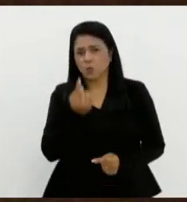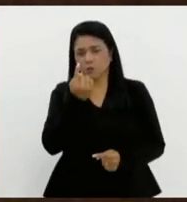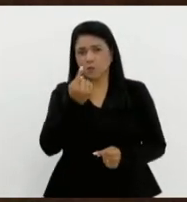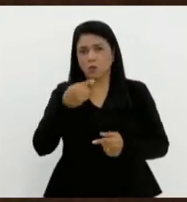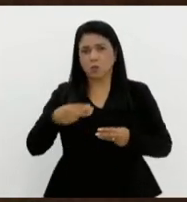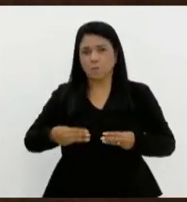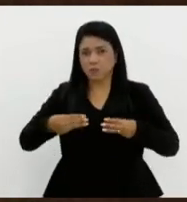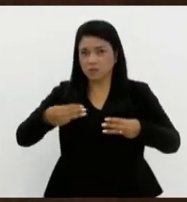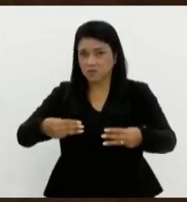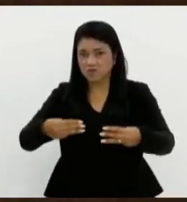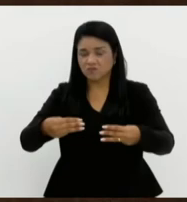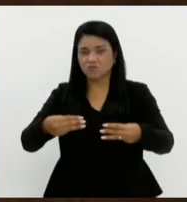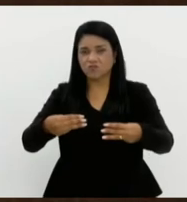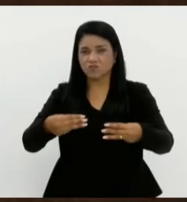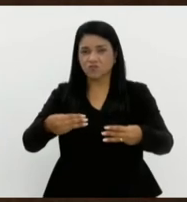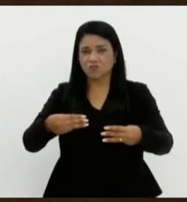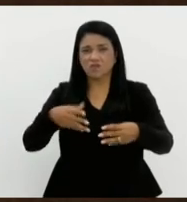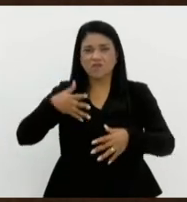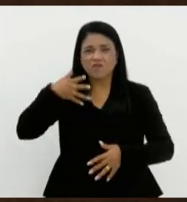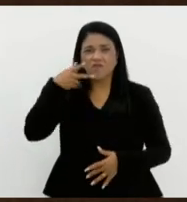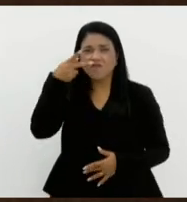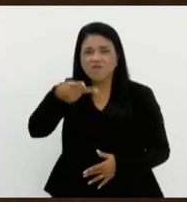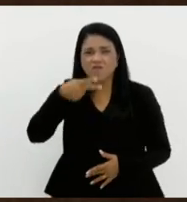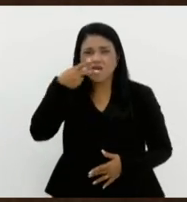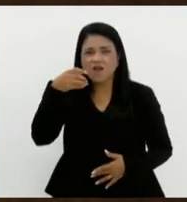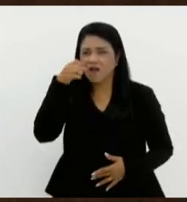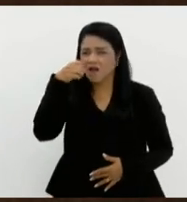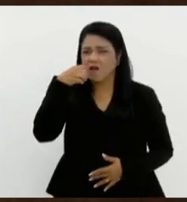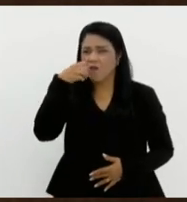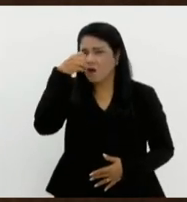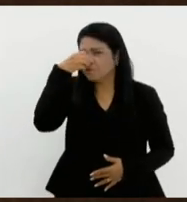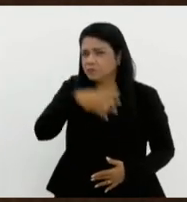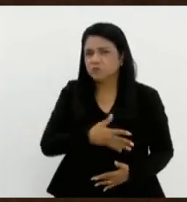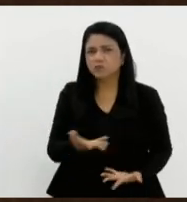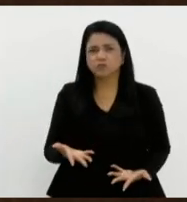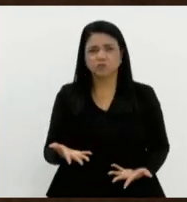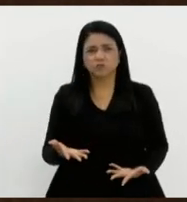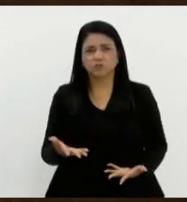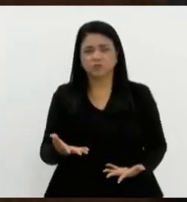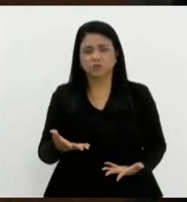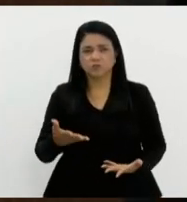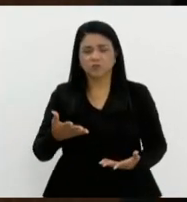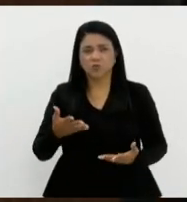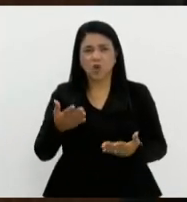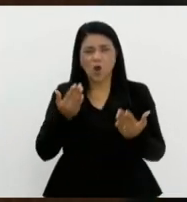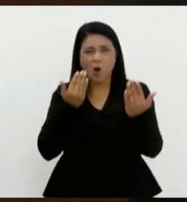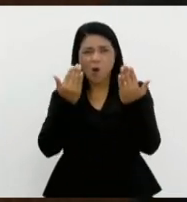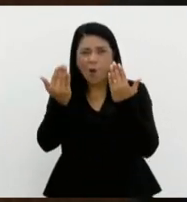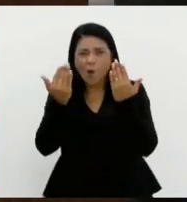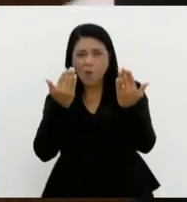tal absurdo ao comparar o massacre cruel